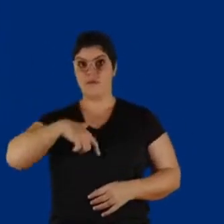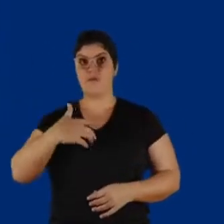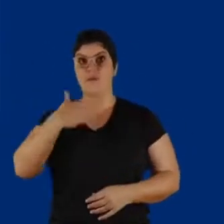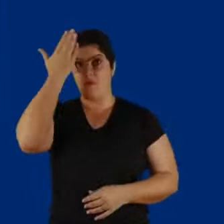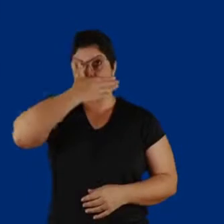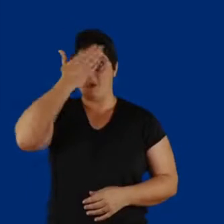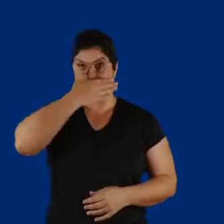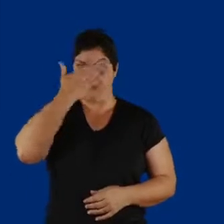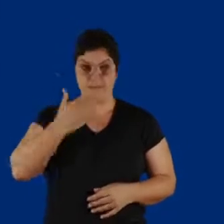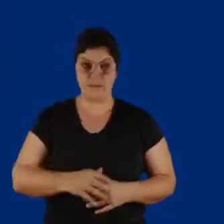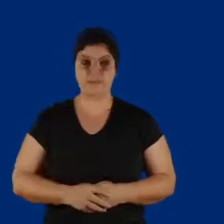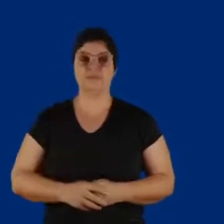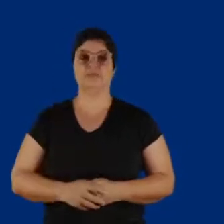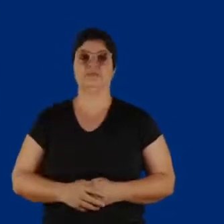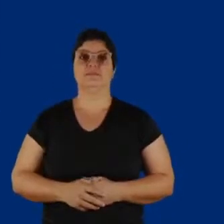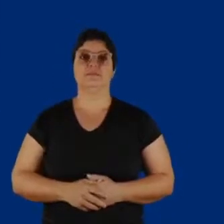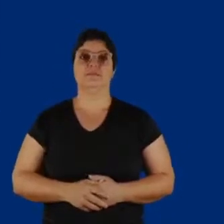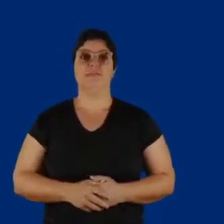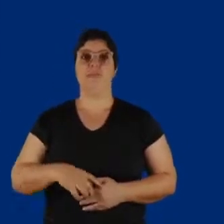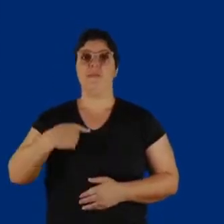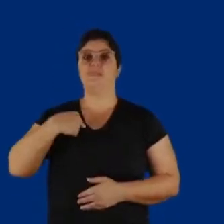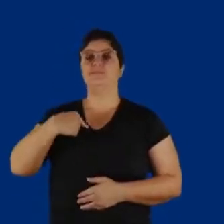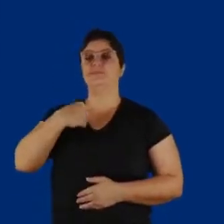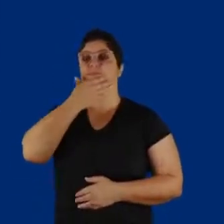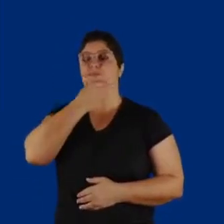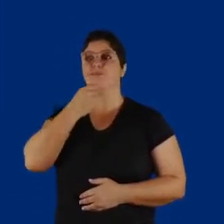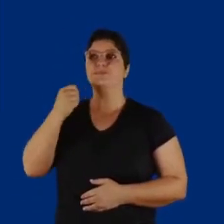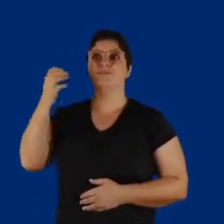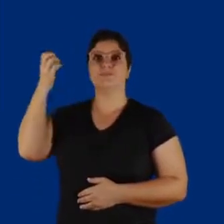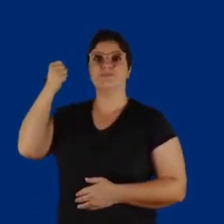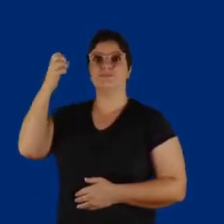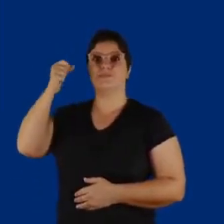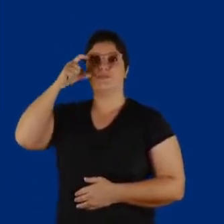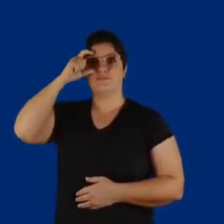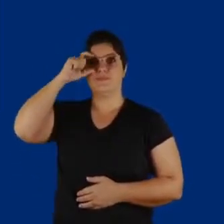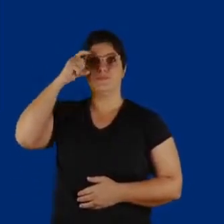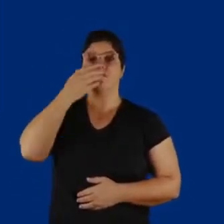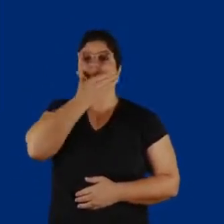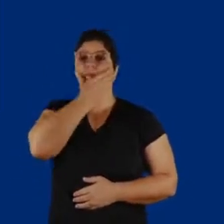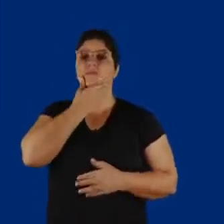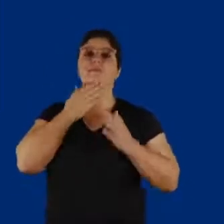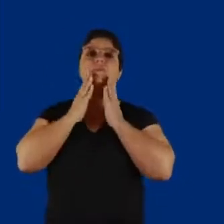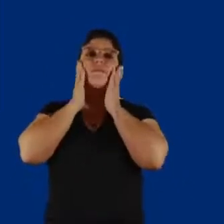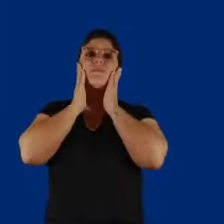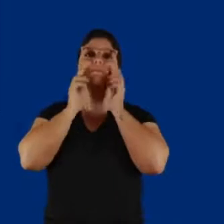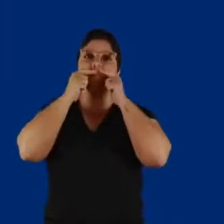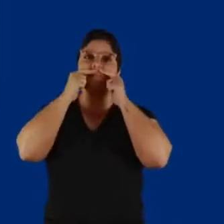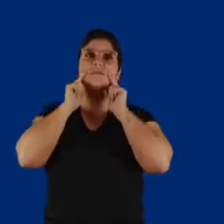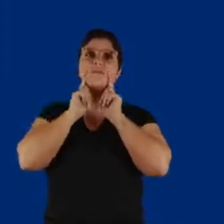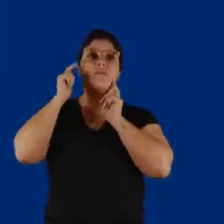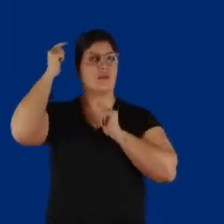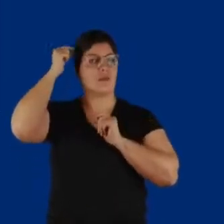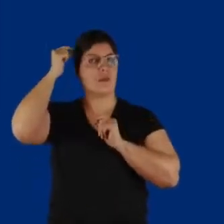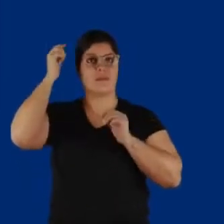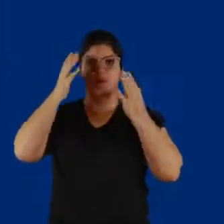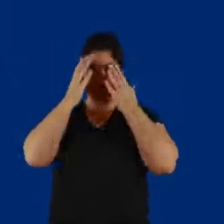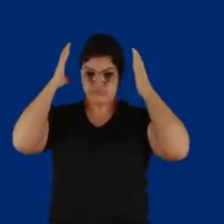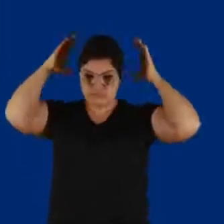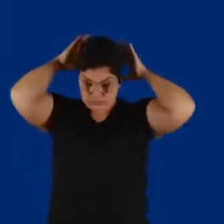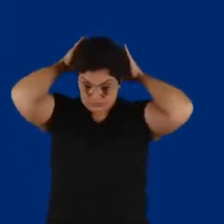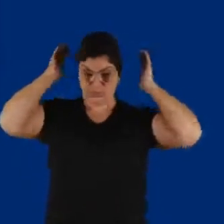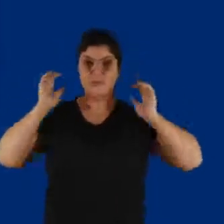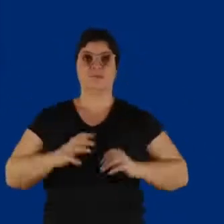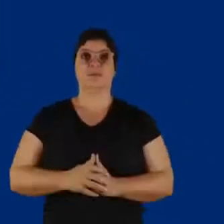enxergar, eu sou branco, estou de óculos, tenho barba, bigode, cabelo preso